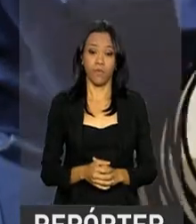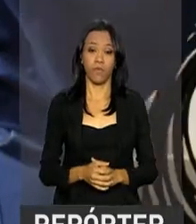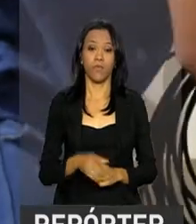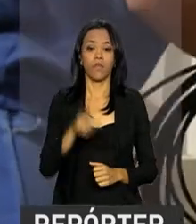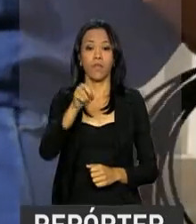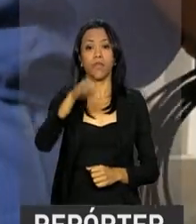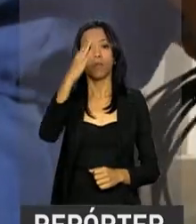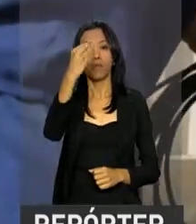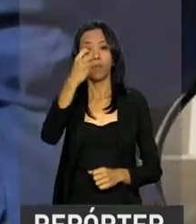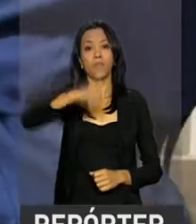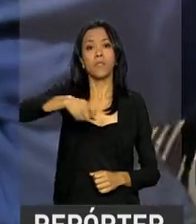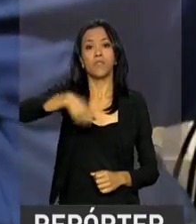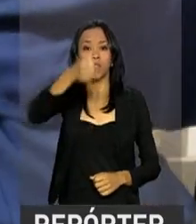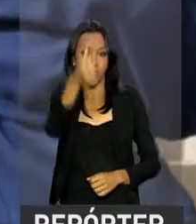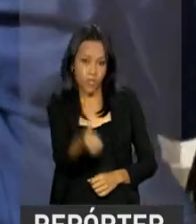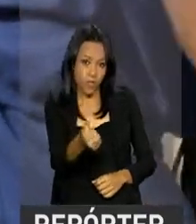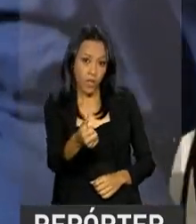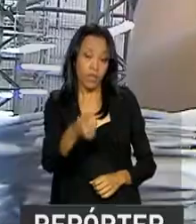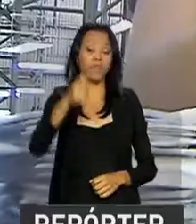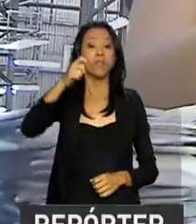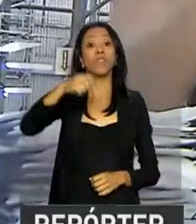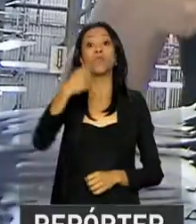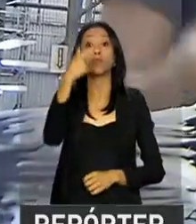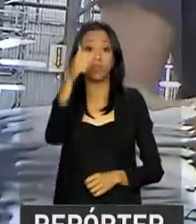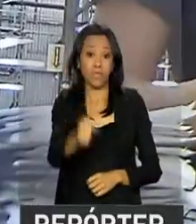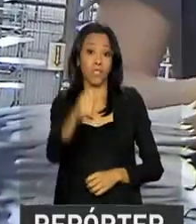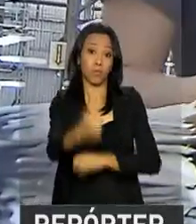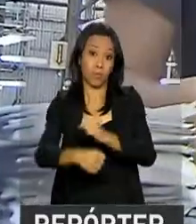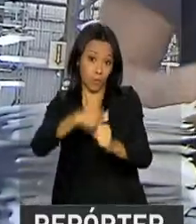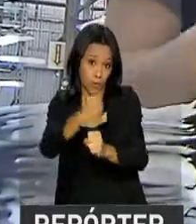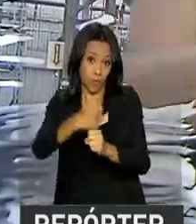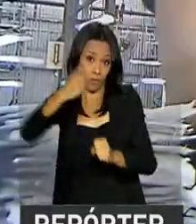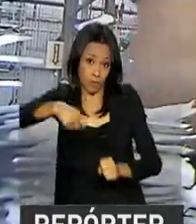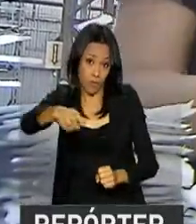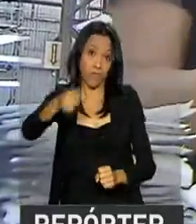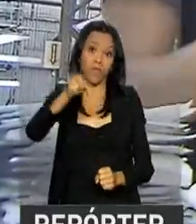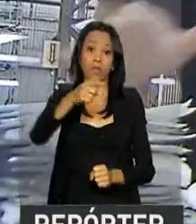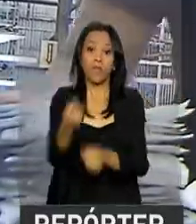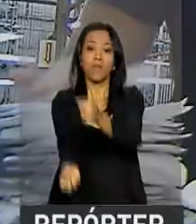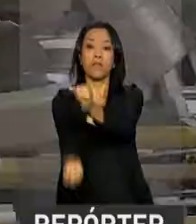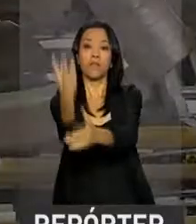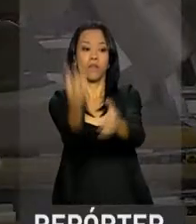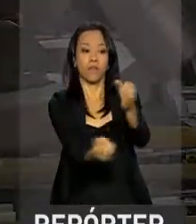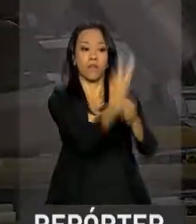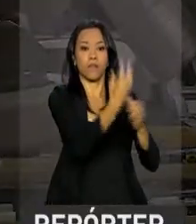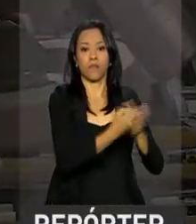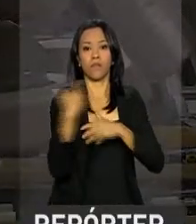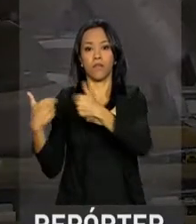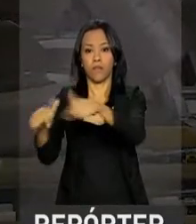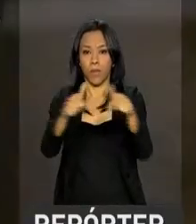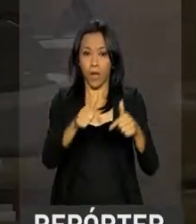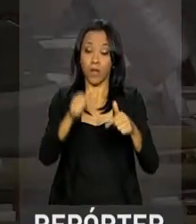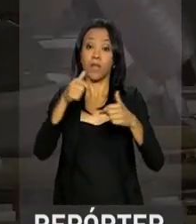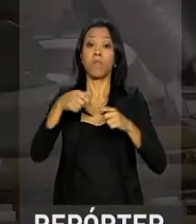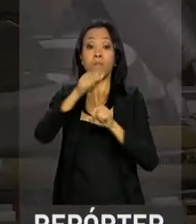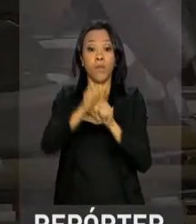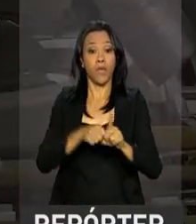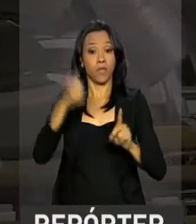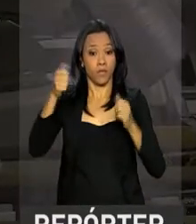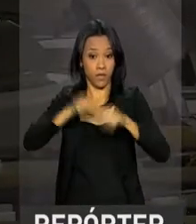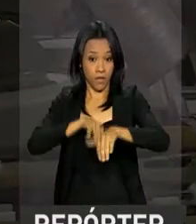foi o sexto mês seguido eo sétimo do ano com resultado positivo na criação de postos de trabalho em setembro foram abertas quase